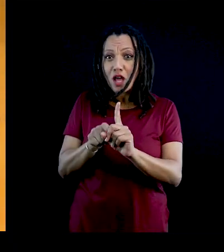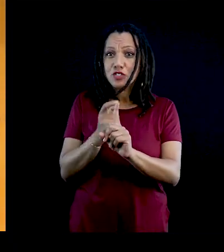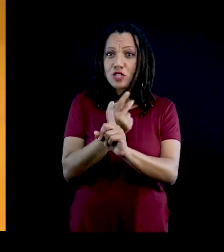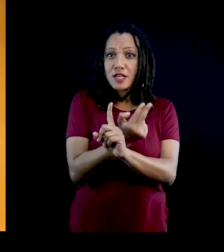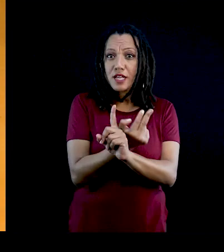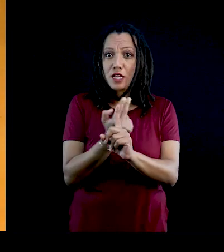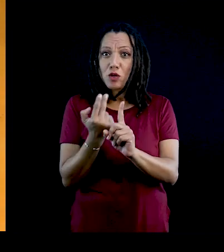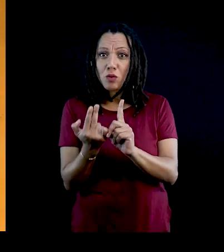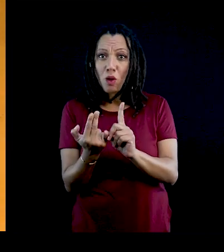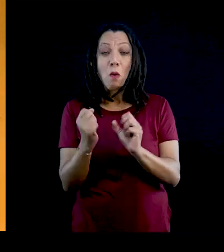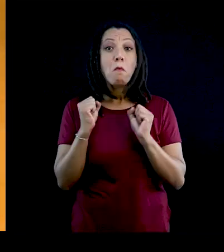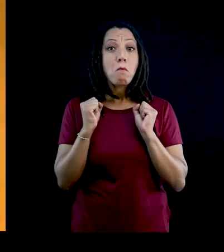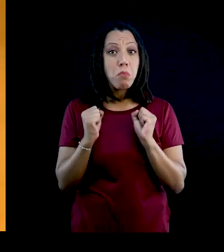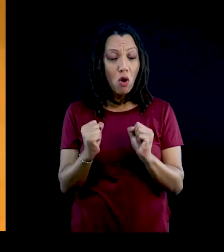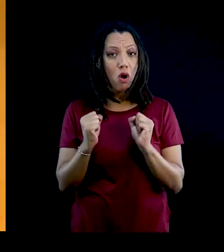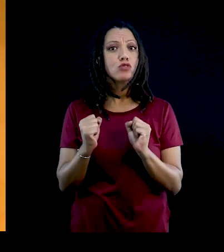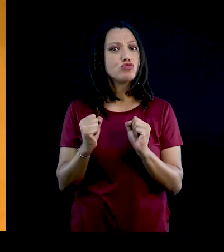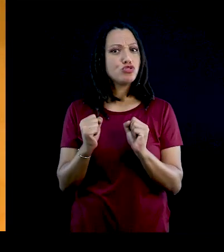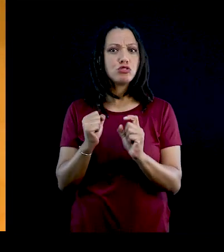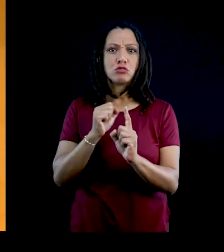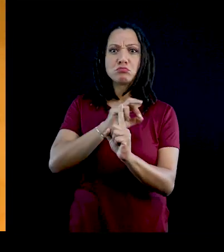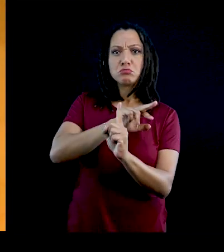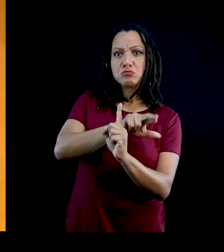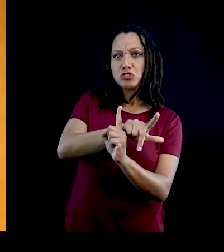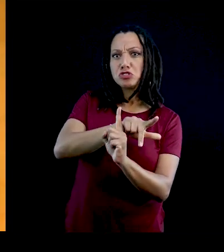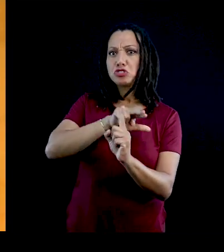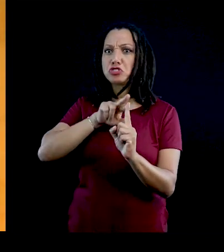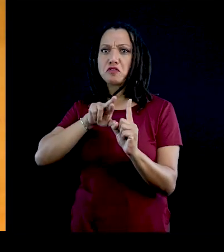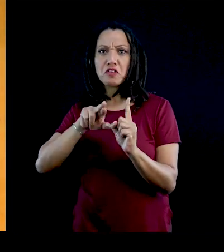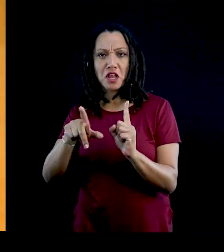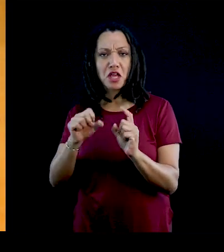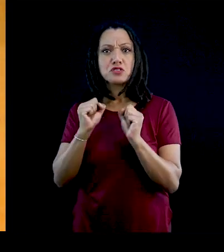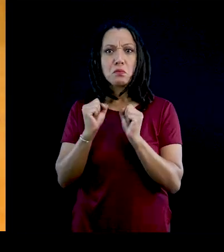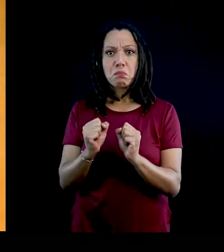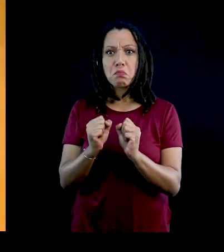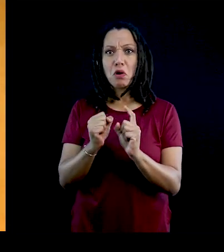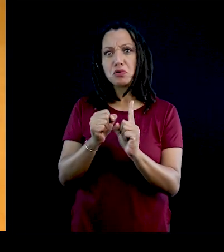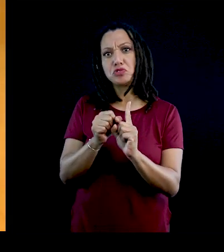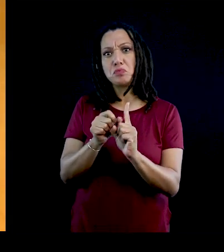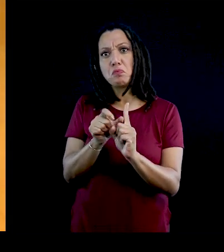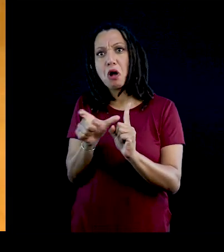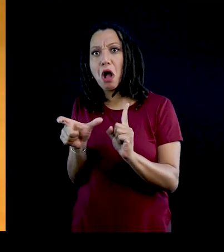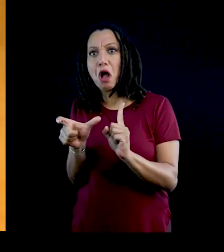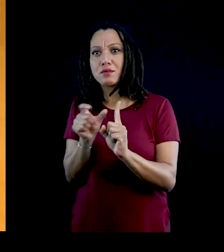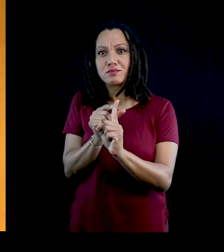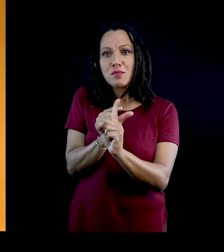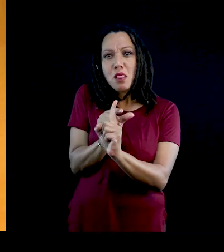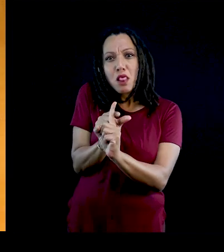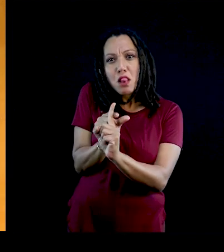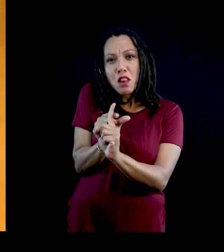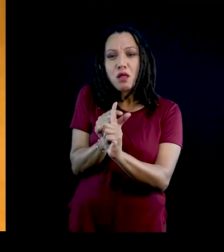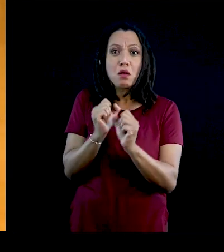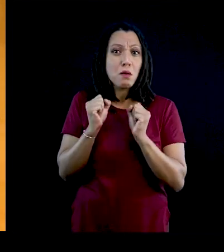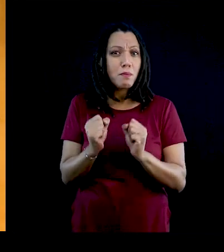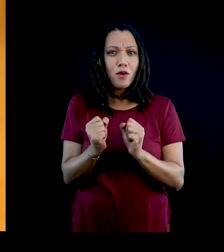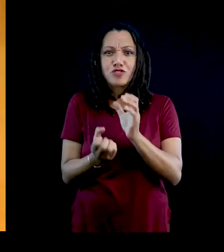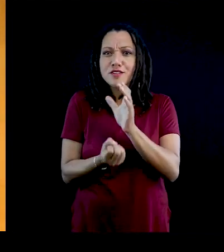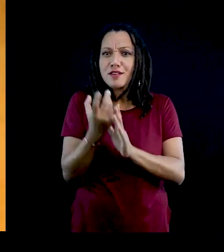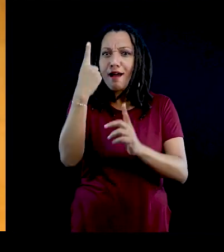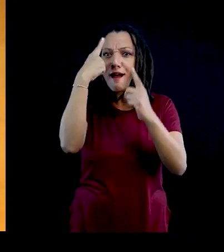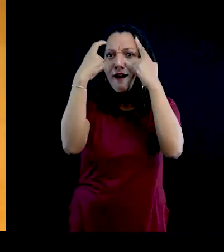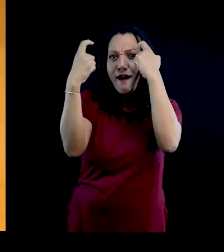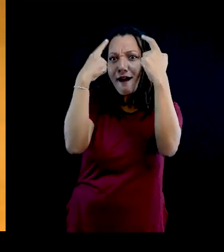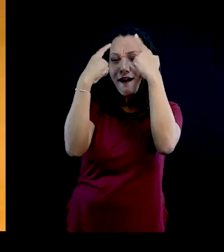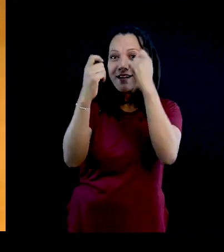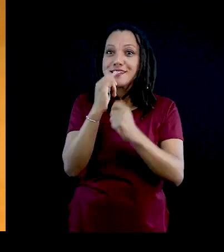humano diferentes, com proporções maiores, menores, ou eu posso fazer até outros tipos de personagem. Eu posso criar um personagem com uma